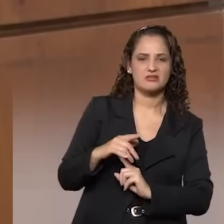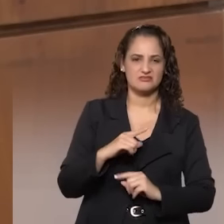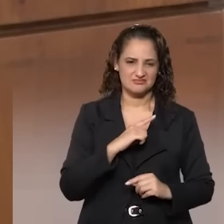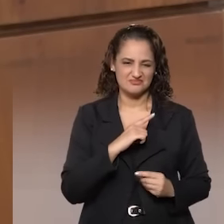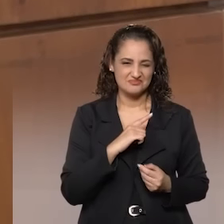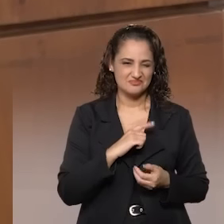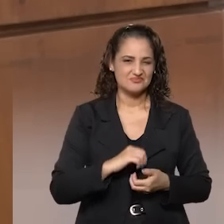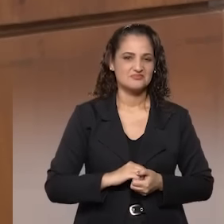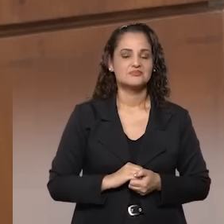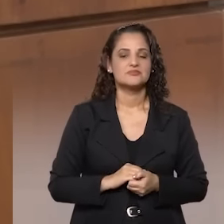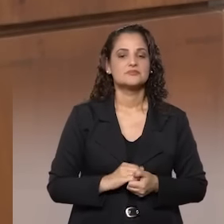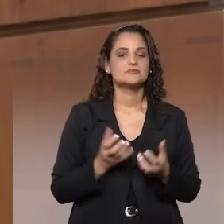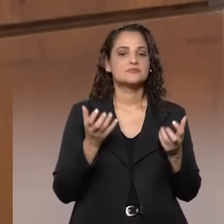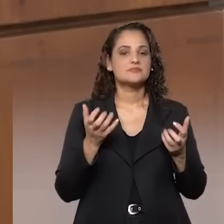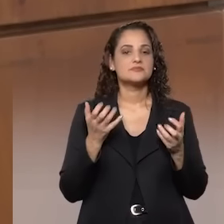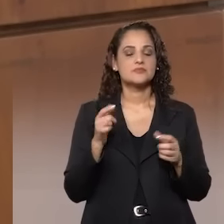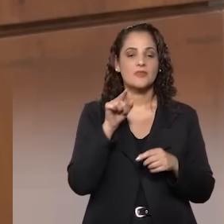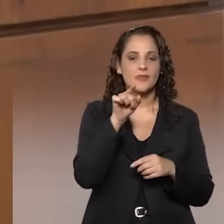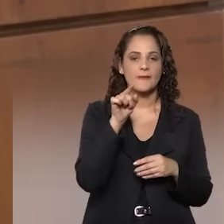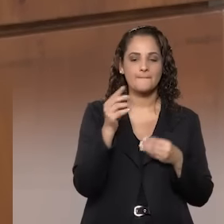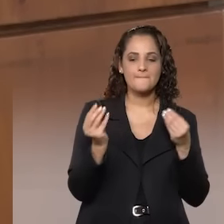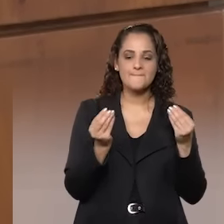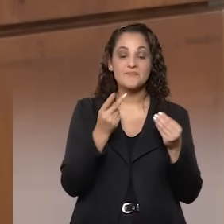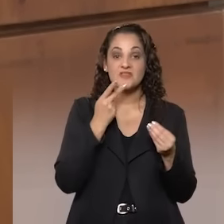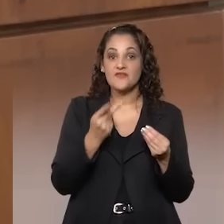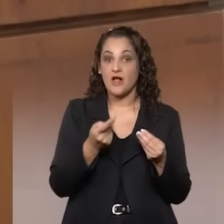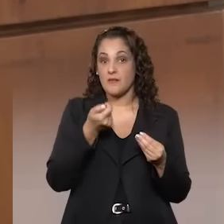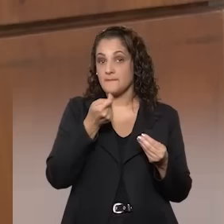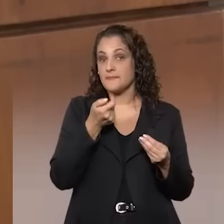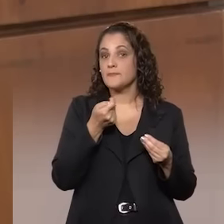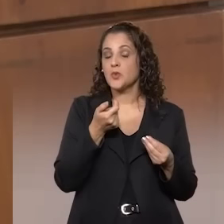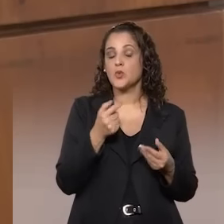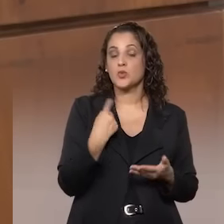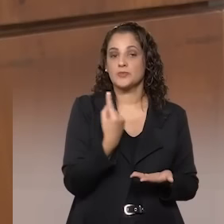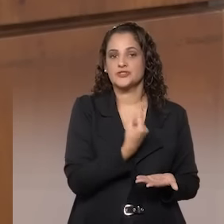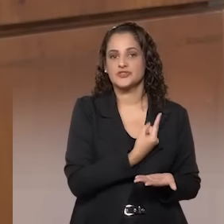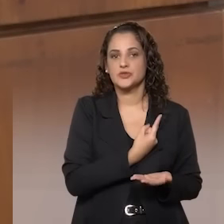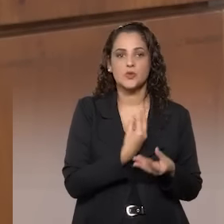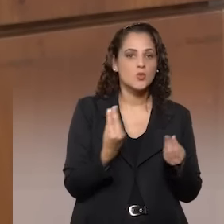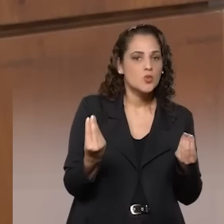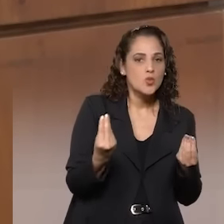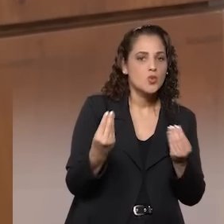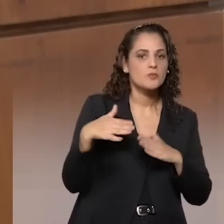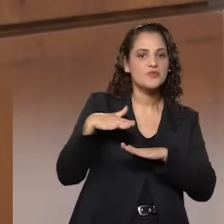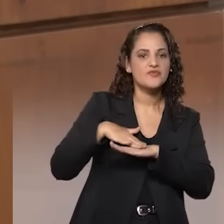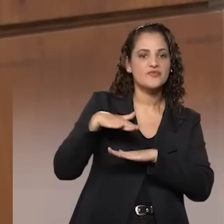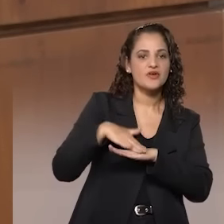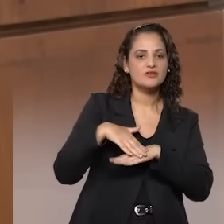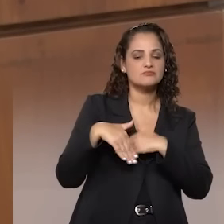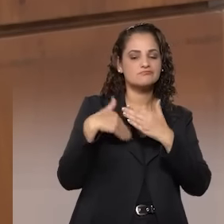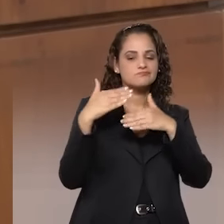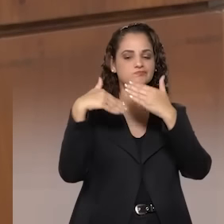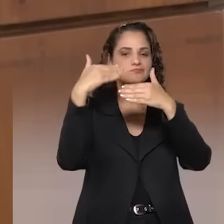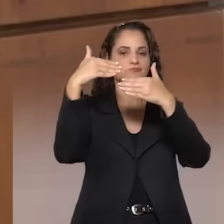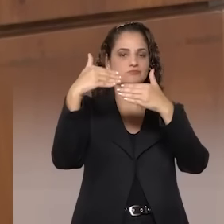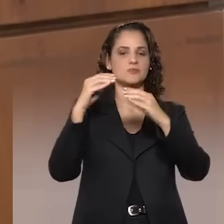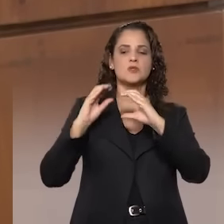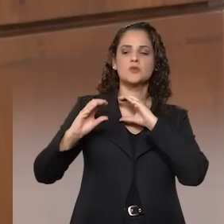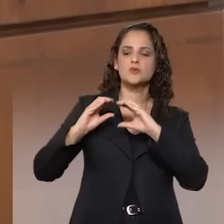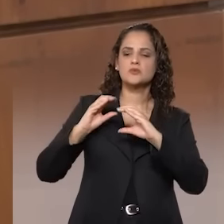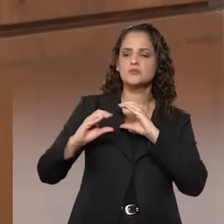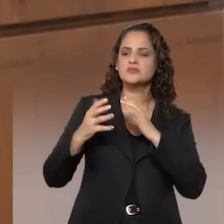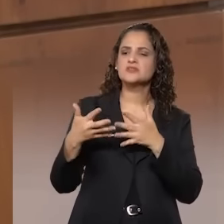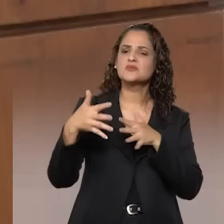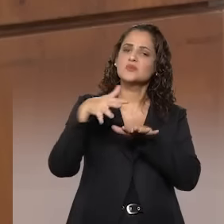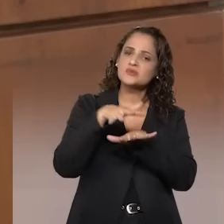pra gente eh como é que a gente faz esse desenvolvimento de uma comunicação mais inclusiva eu gostei do termo que você usou Jorgete